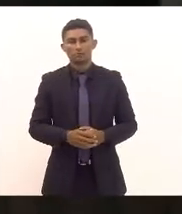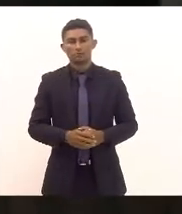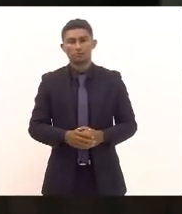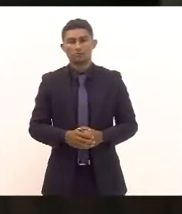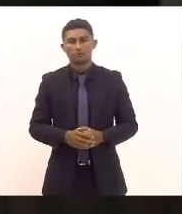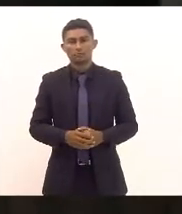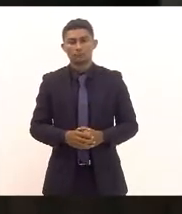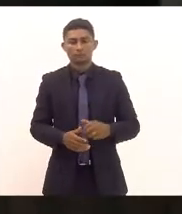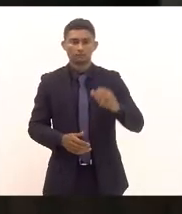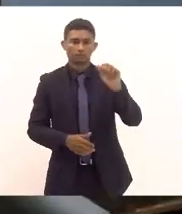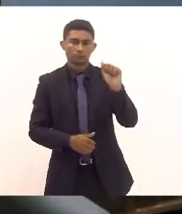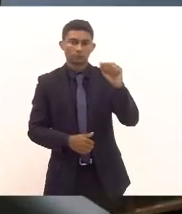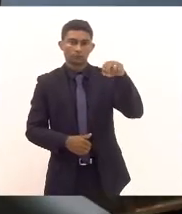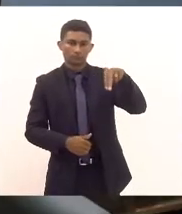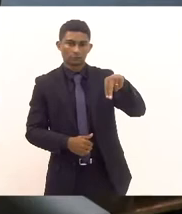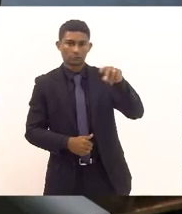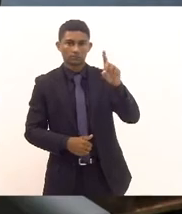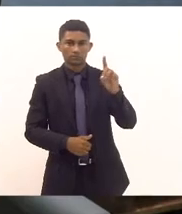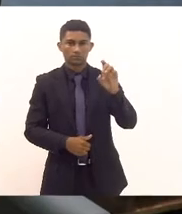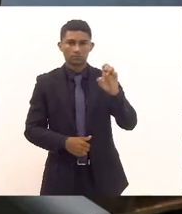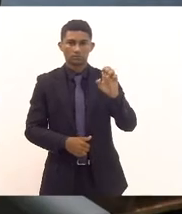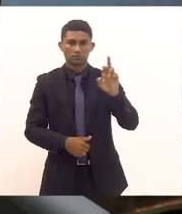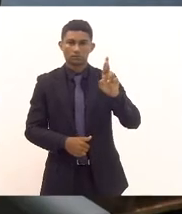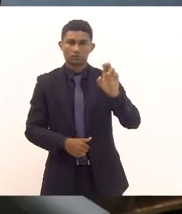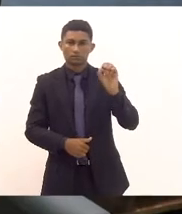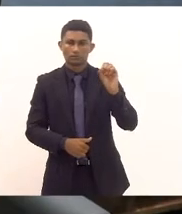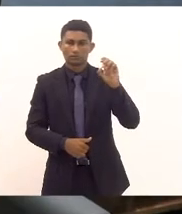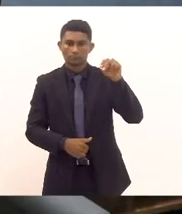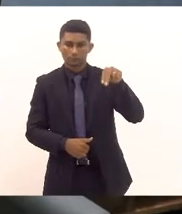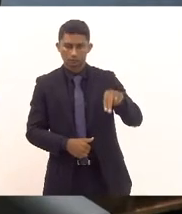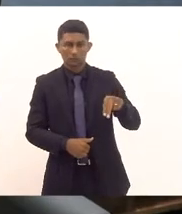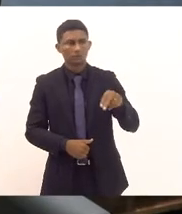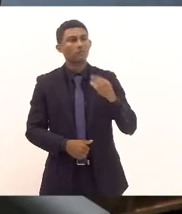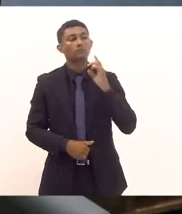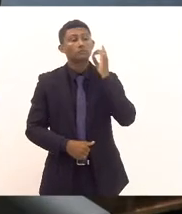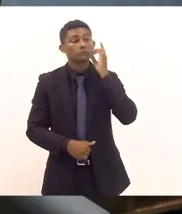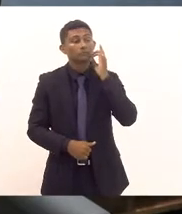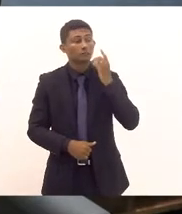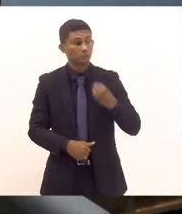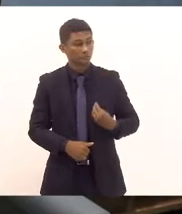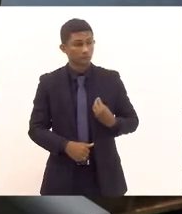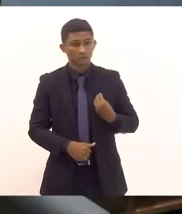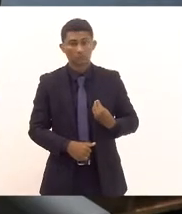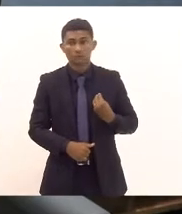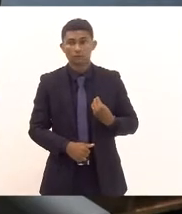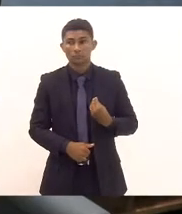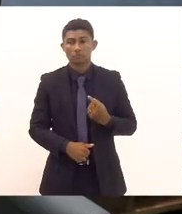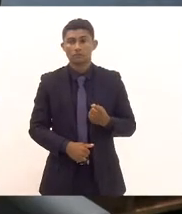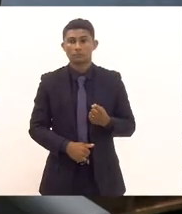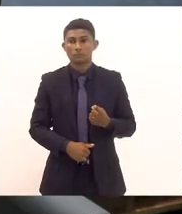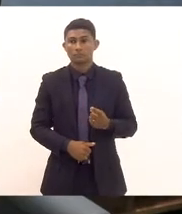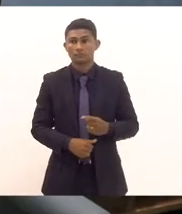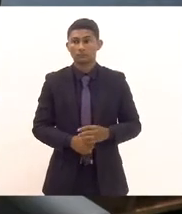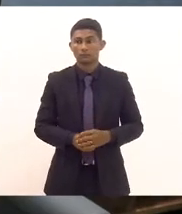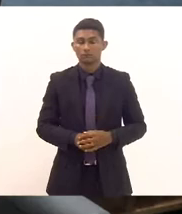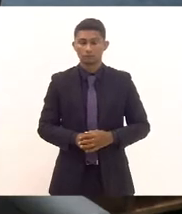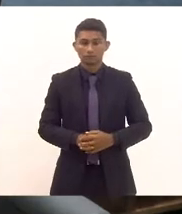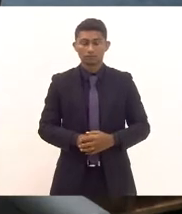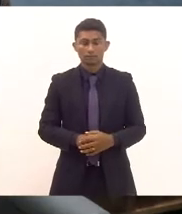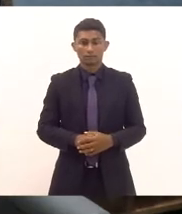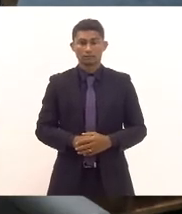Anderson Moraes o resultado Anderson Moraes a